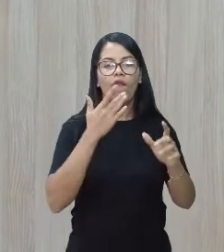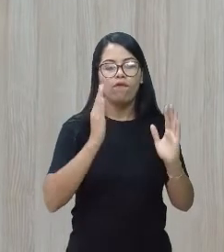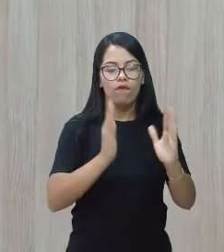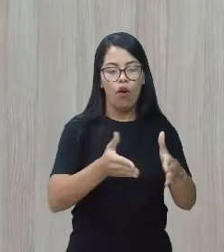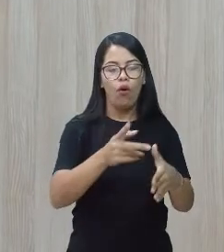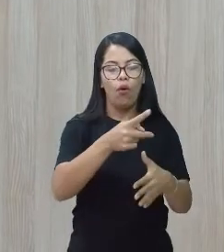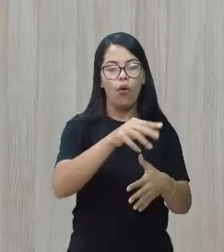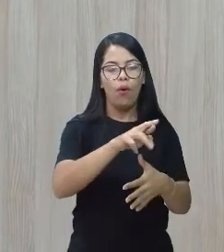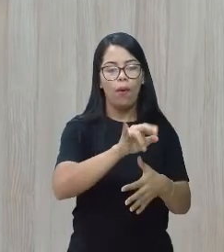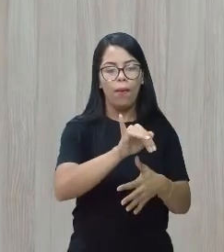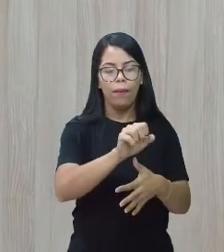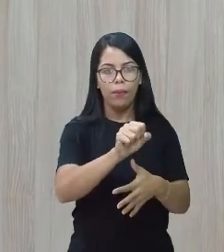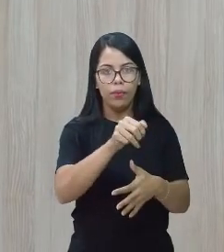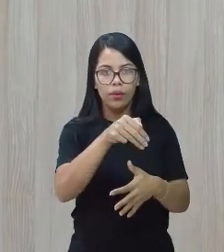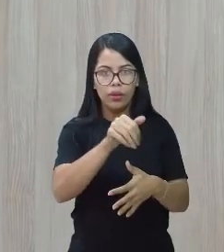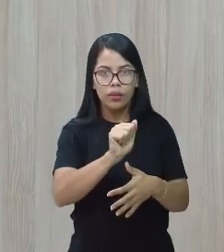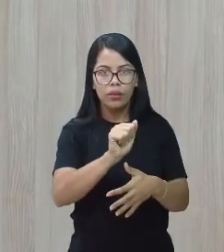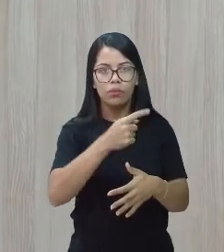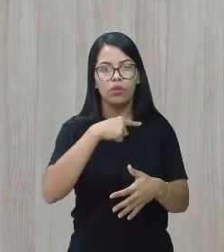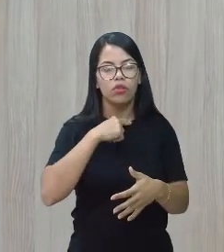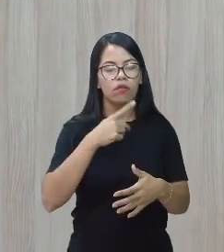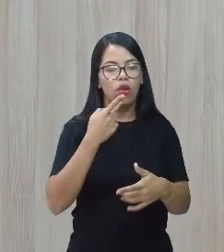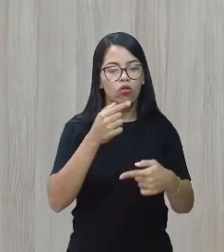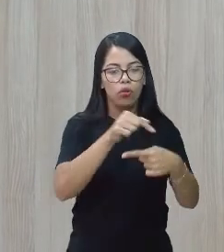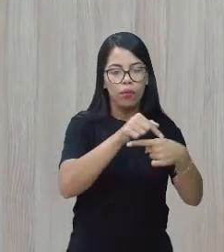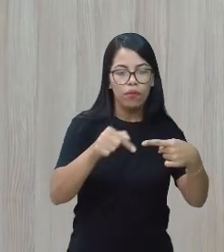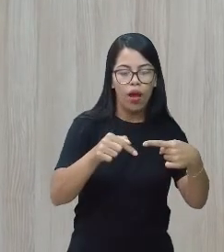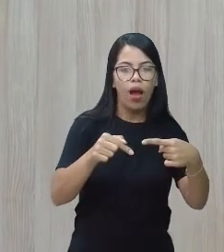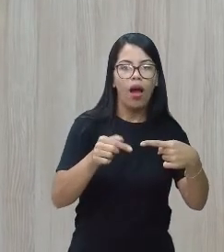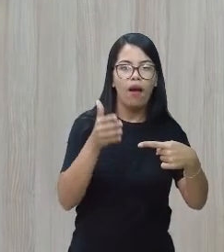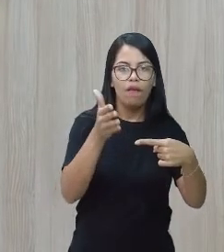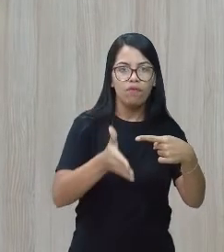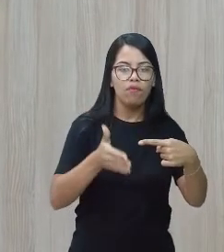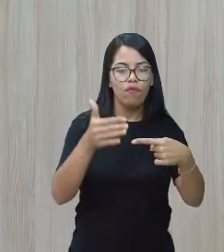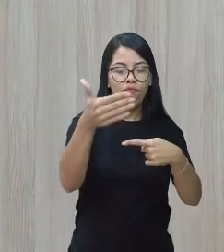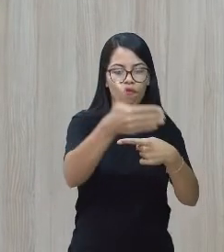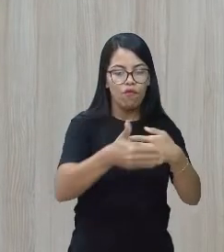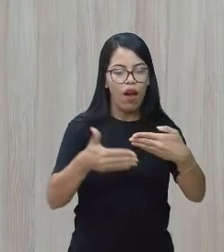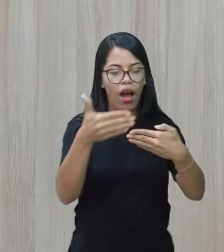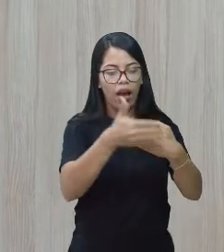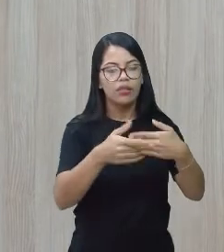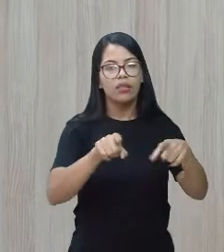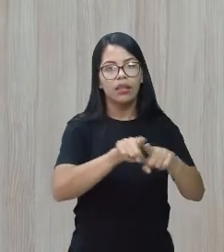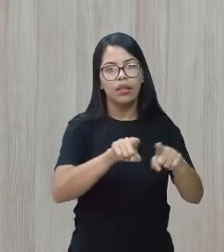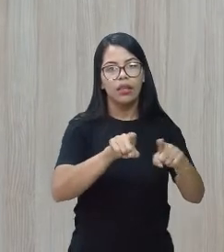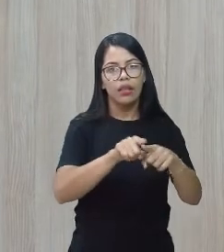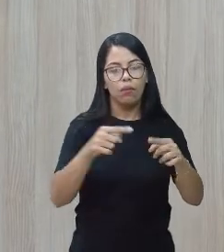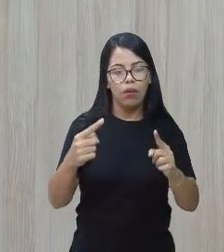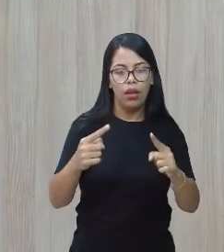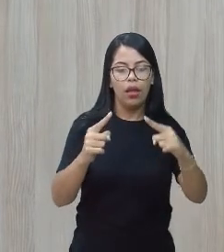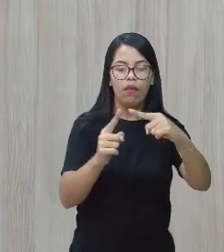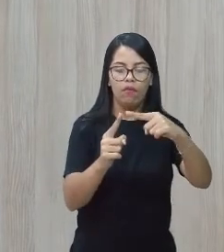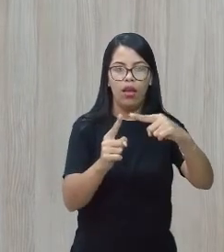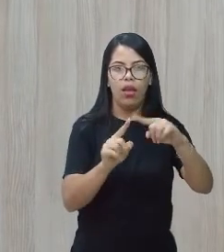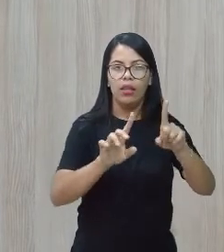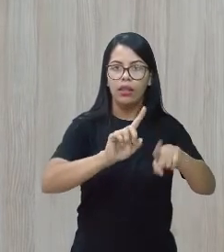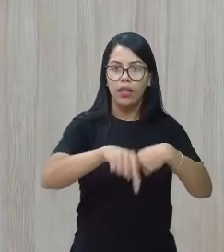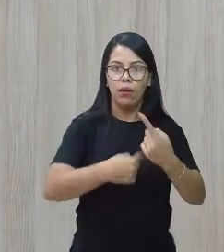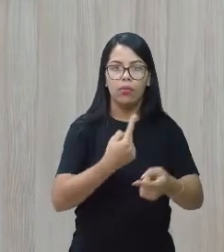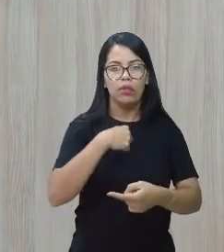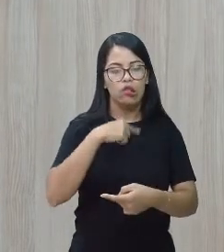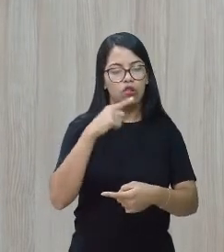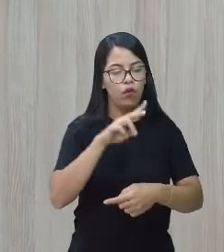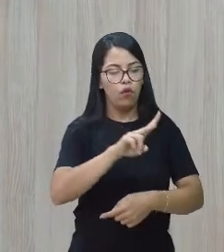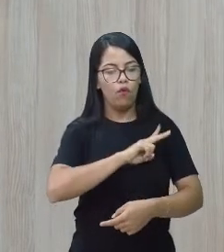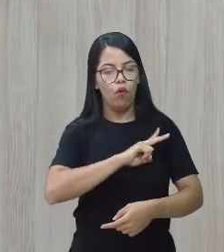seus elementos, vértices, faces e arestas, e depois fomos para a questão aí do volume, tá bom? Eu